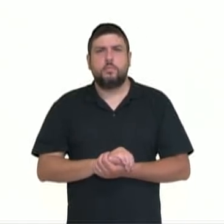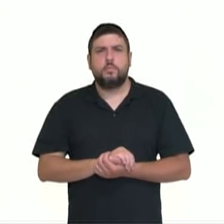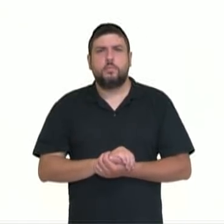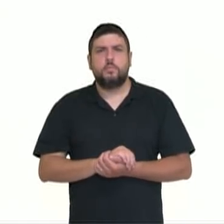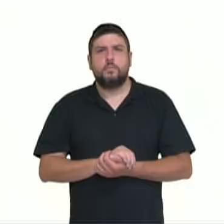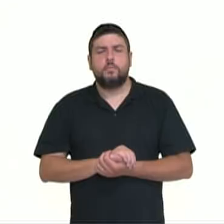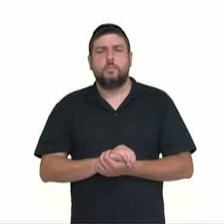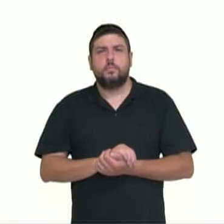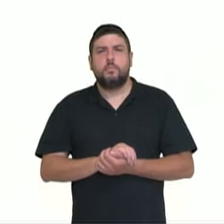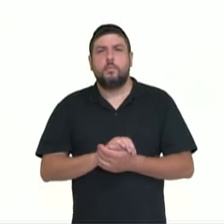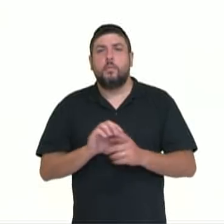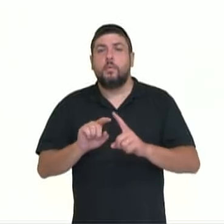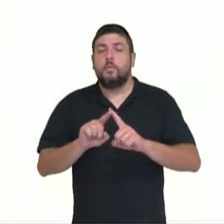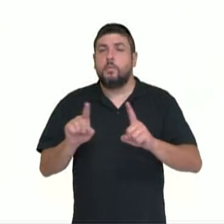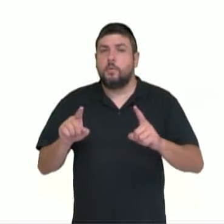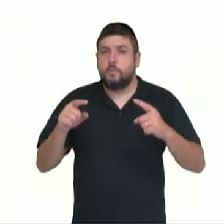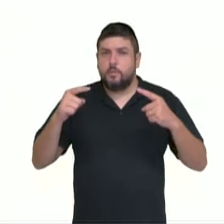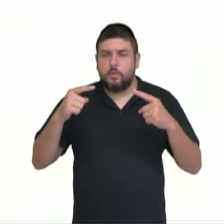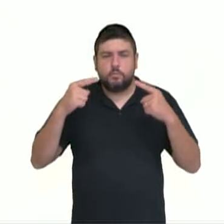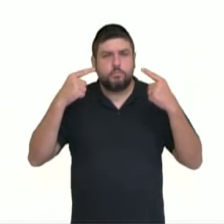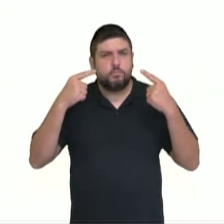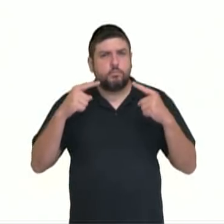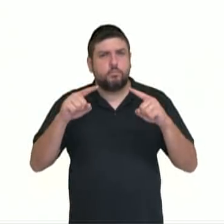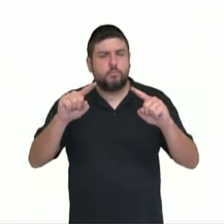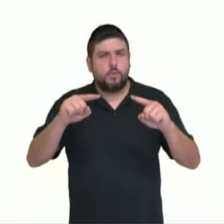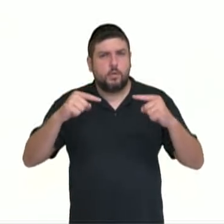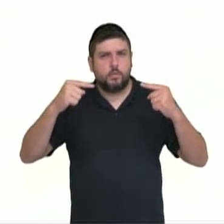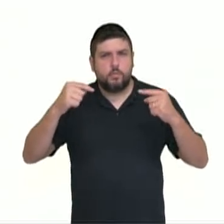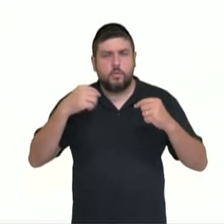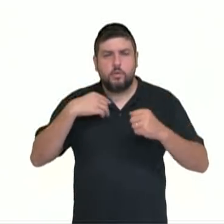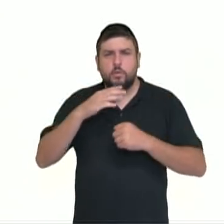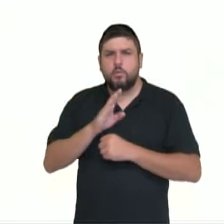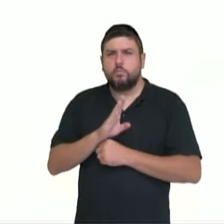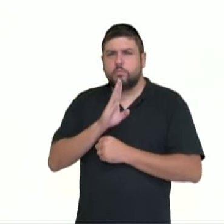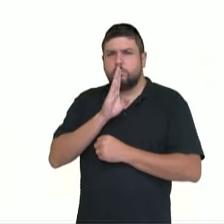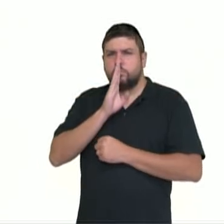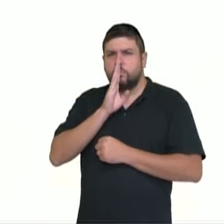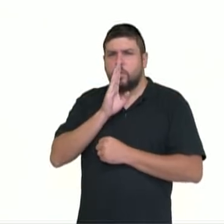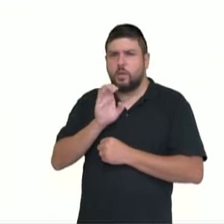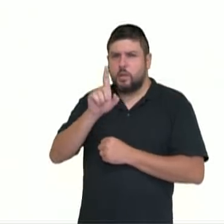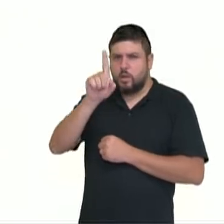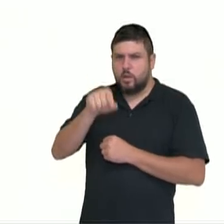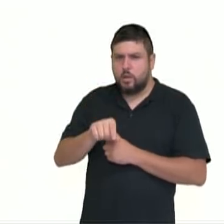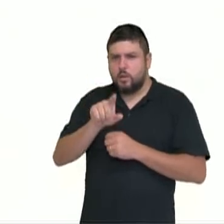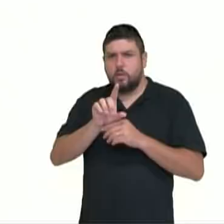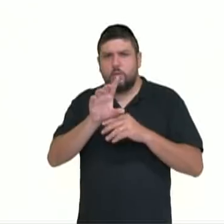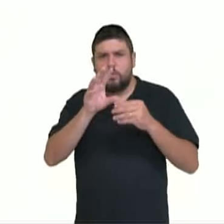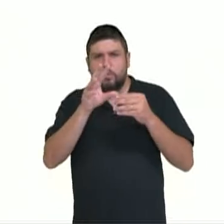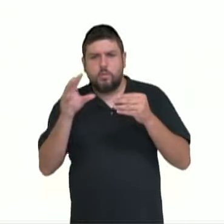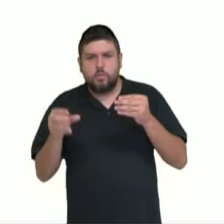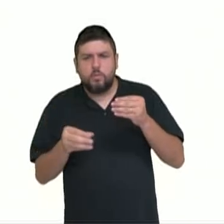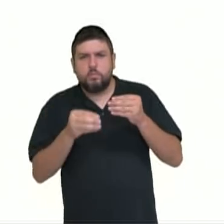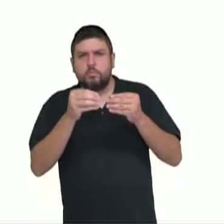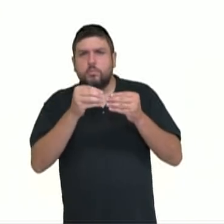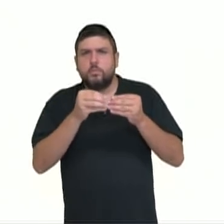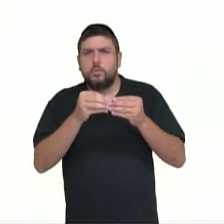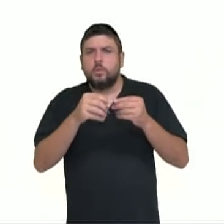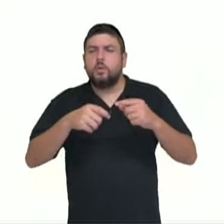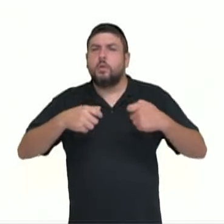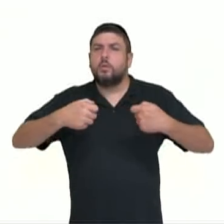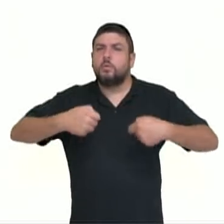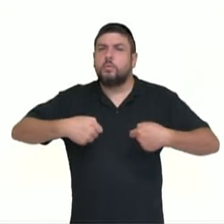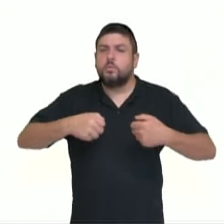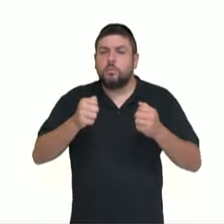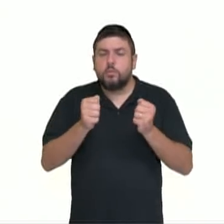Agora, na música, o silêncio, ele é matéria, ele é um produto para